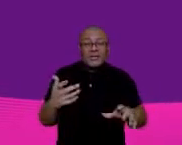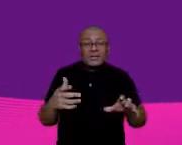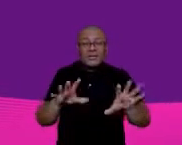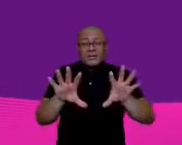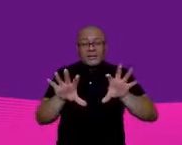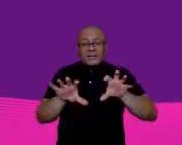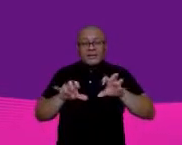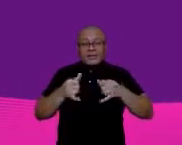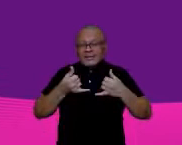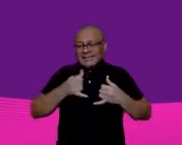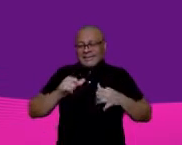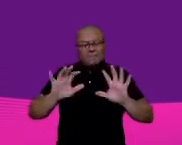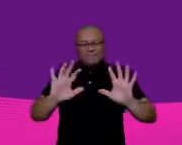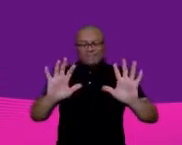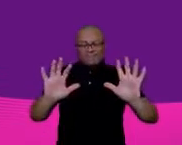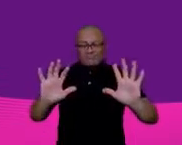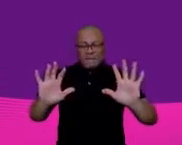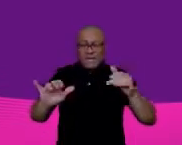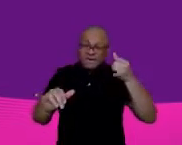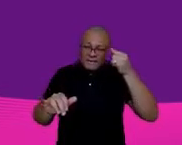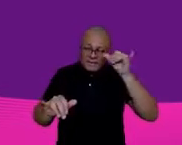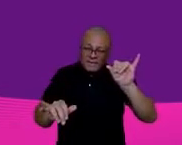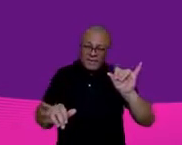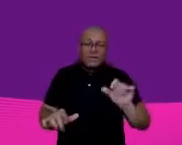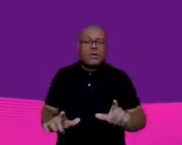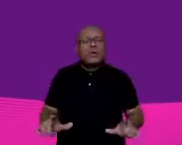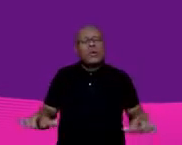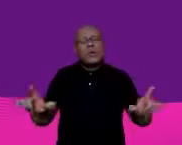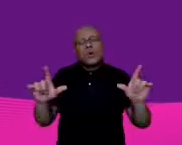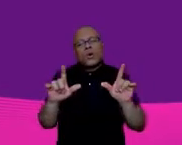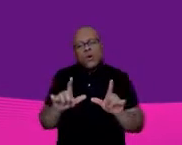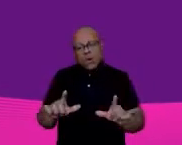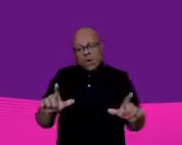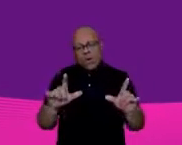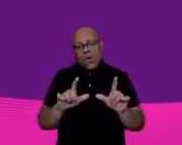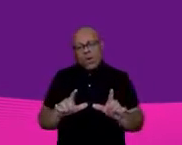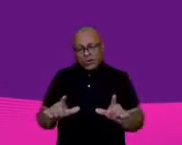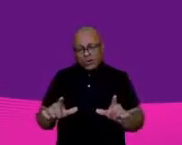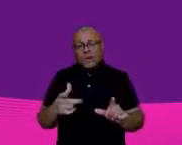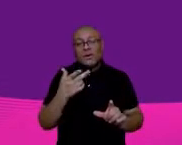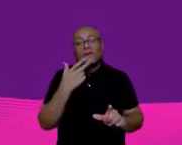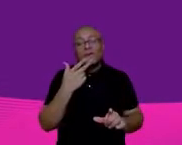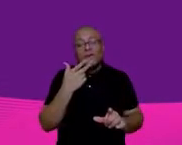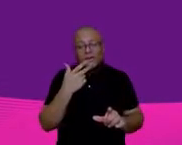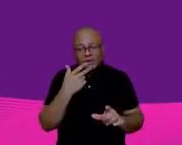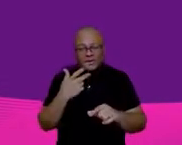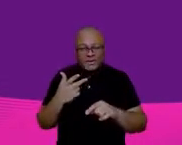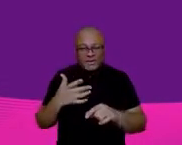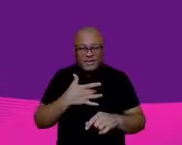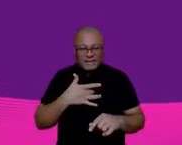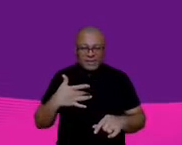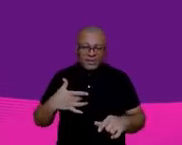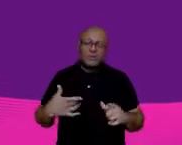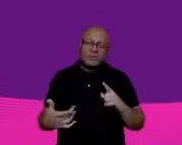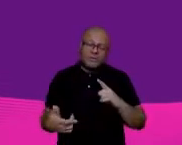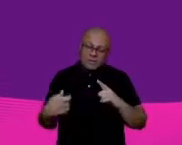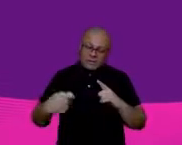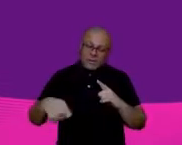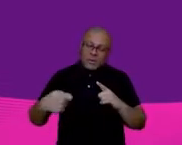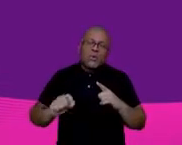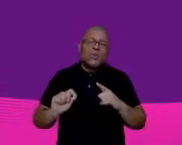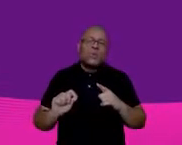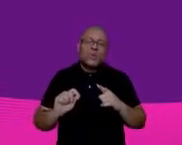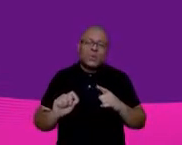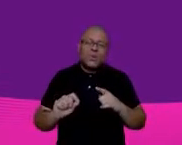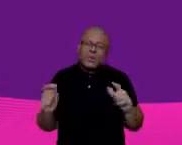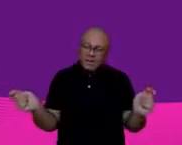E, obviamente, um dos objetivos do sistema de saúde, foi muito bem falado na sessão anterior, a gente tem que chegar num sistema que seja sustentável. Então, a redução